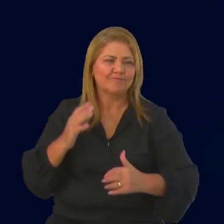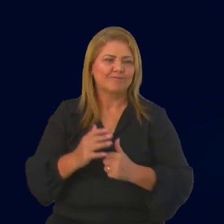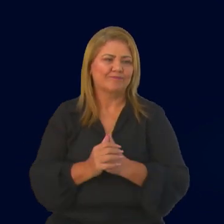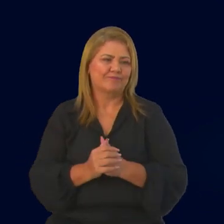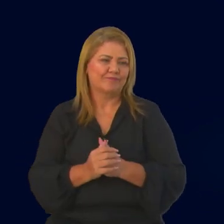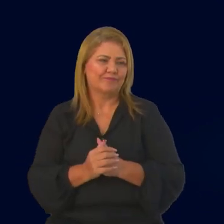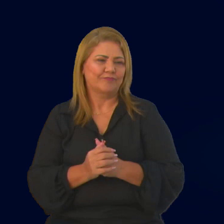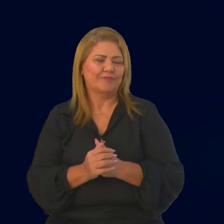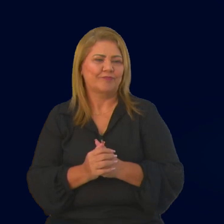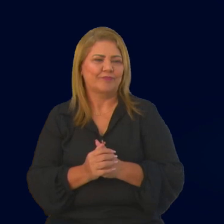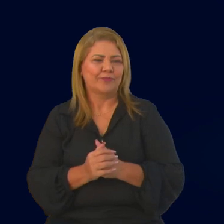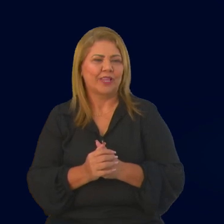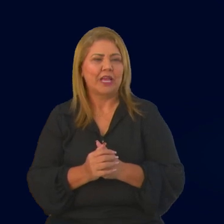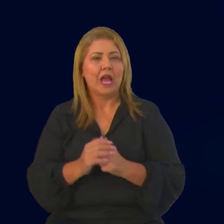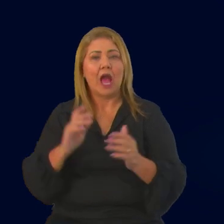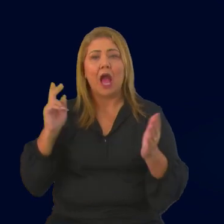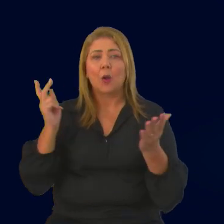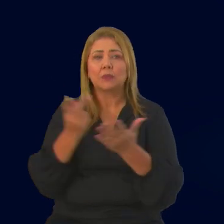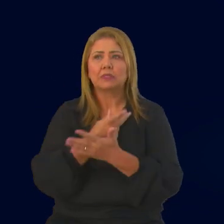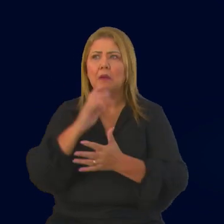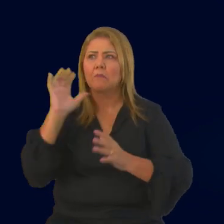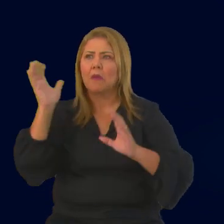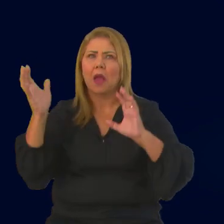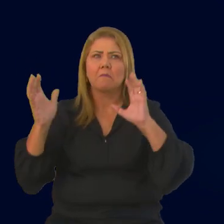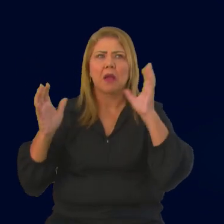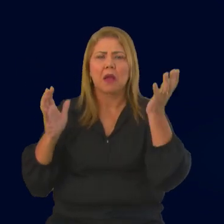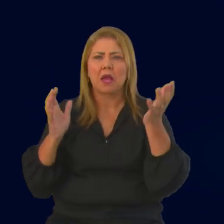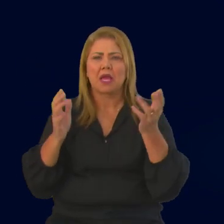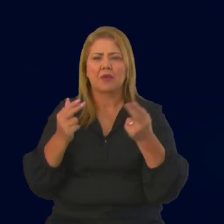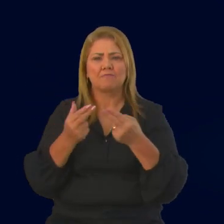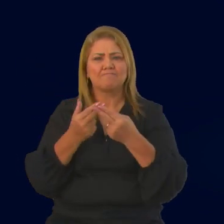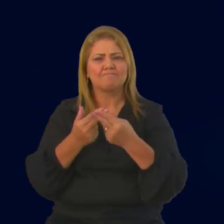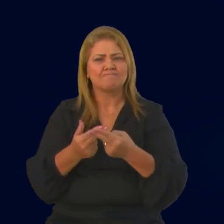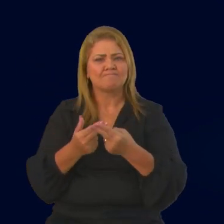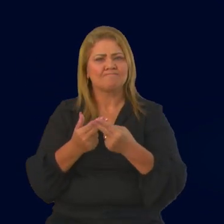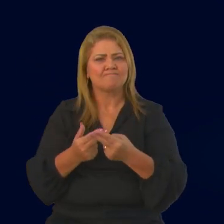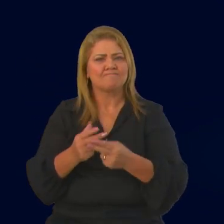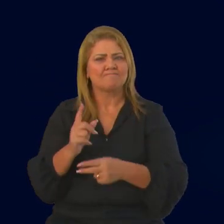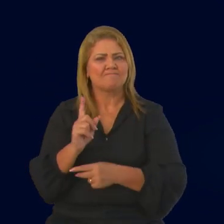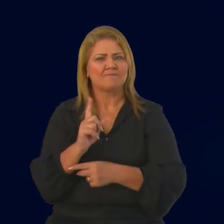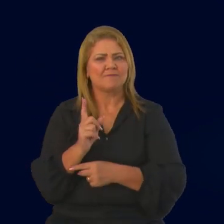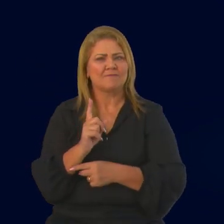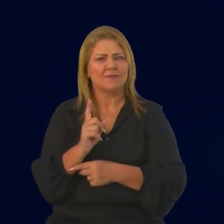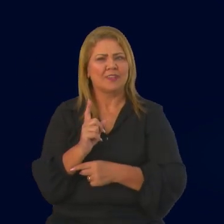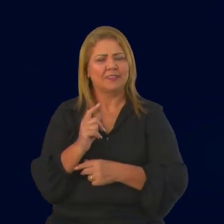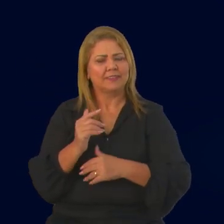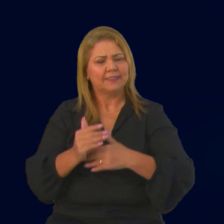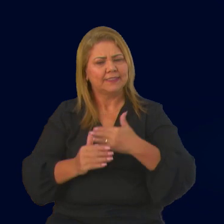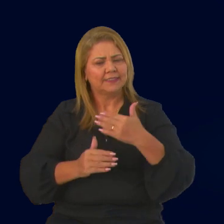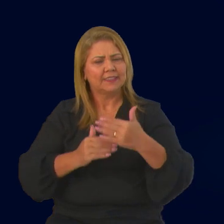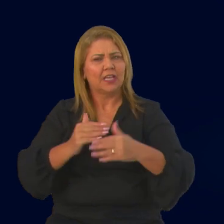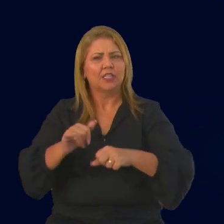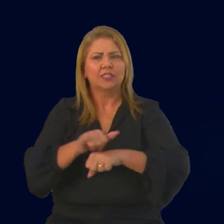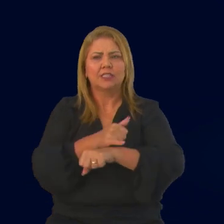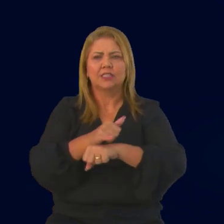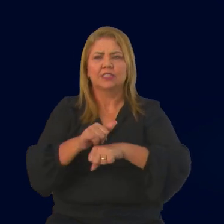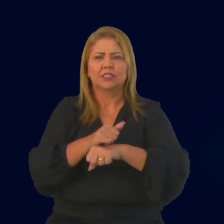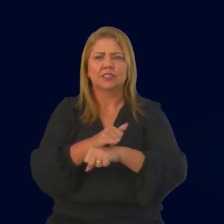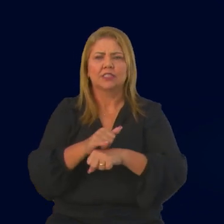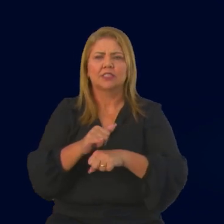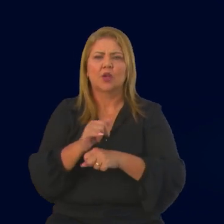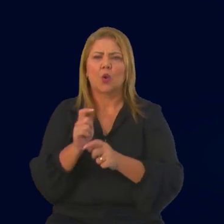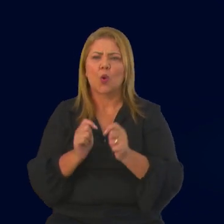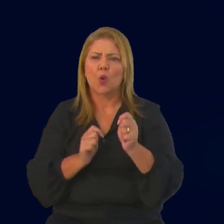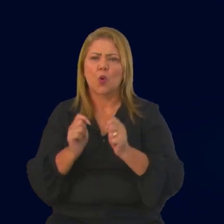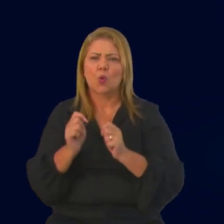isso acontecer, se ele fizer isso, eu vou perder a paciência, eu já vou desenvolvendo estratégias para eu me